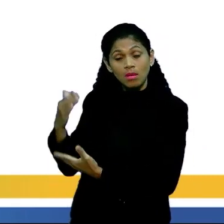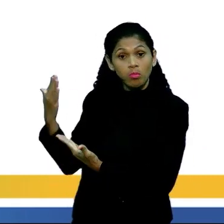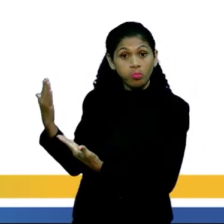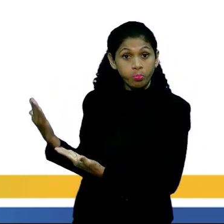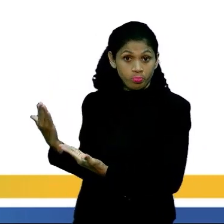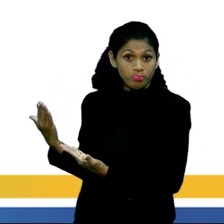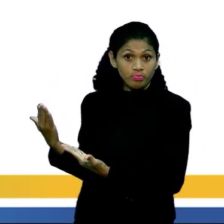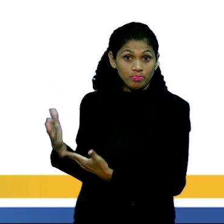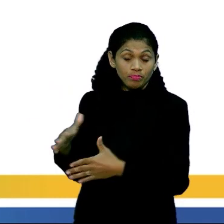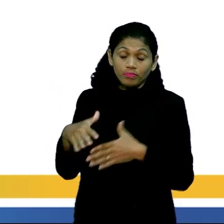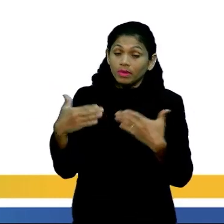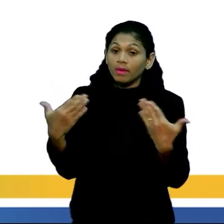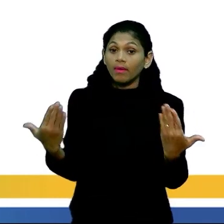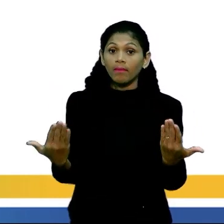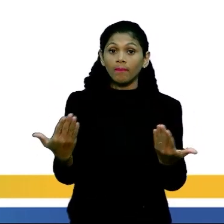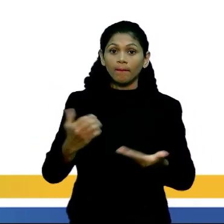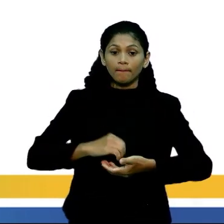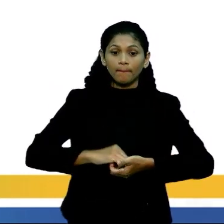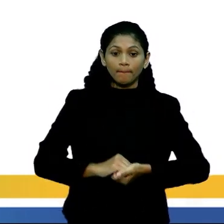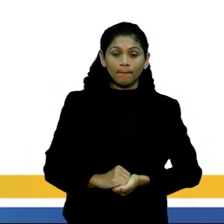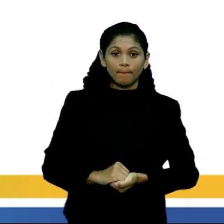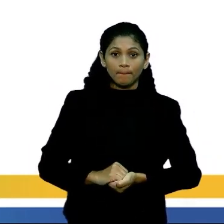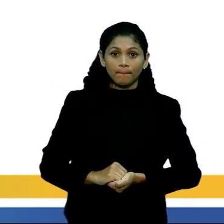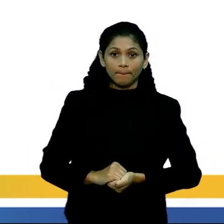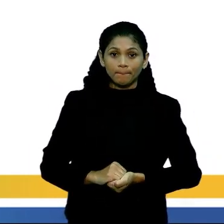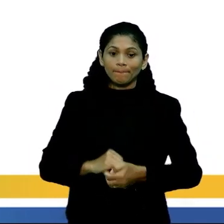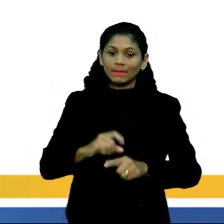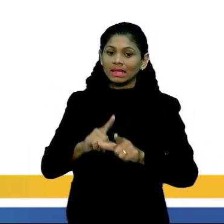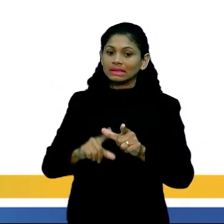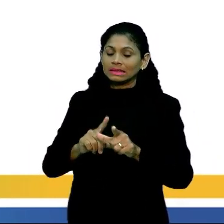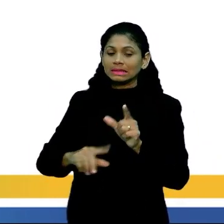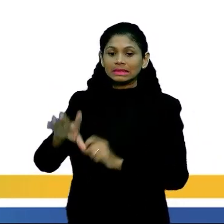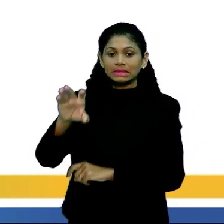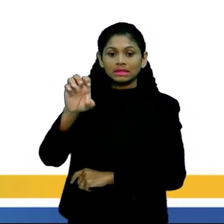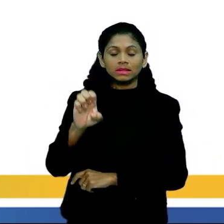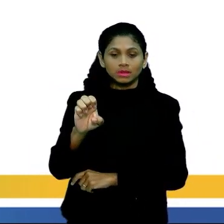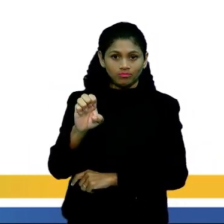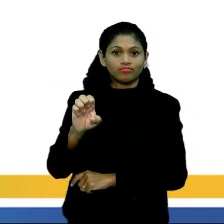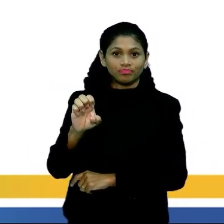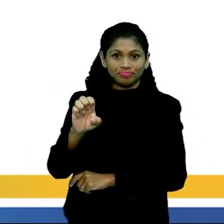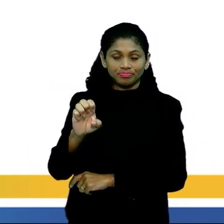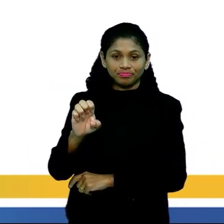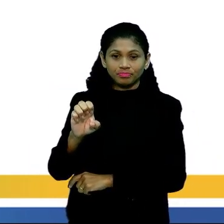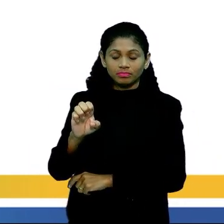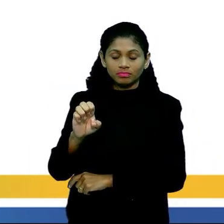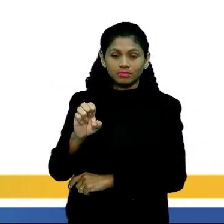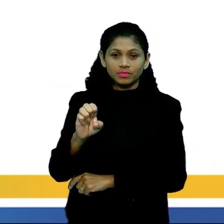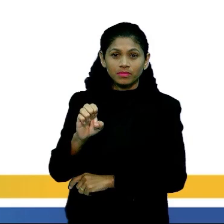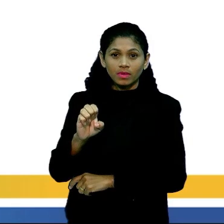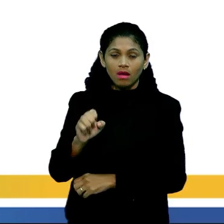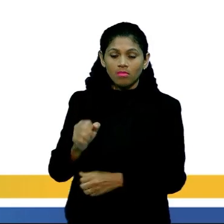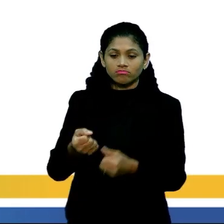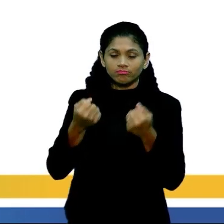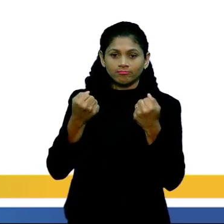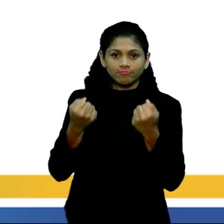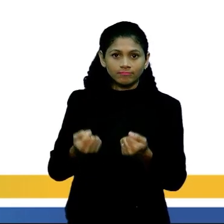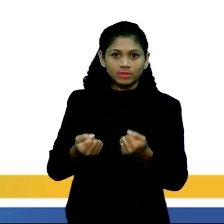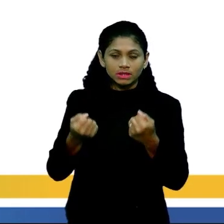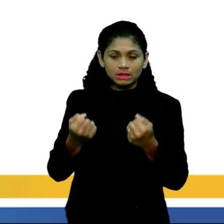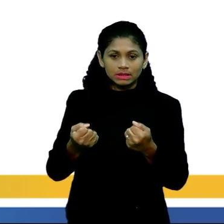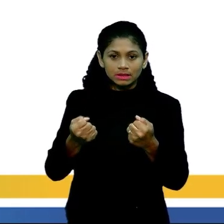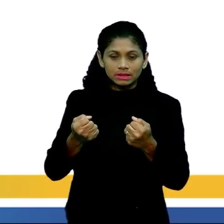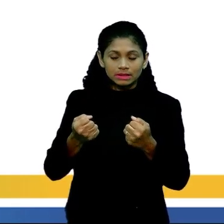E o nosso gabarito ficou como a letra E, que é a decantação, onde a fase mais densa é separada daquela